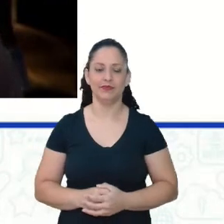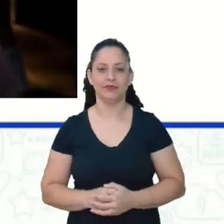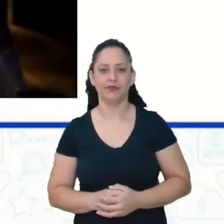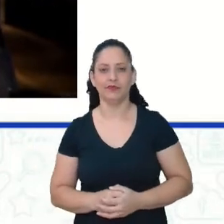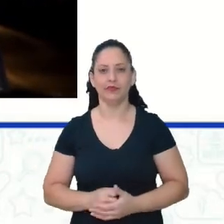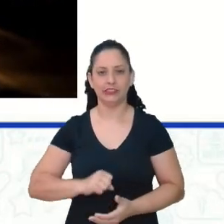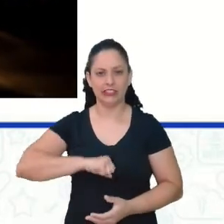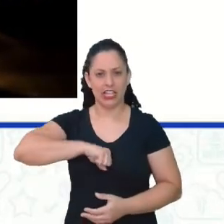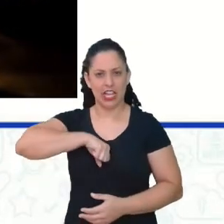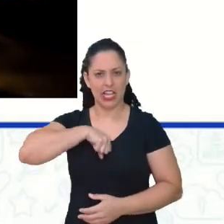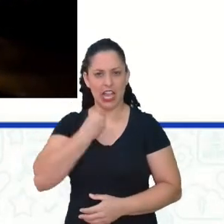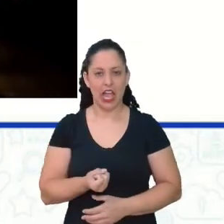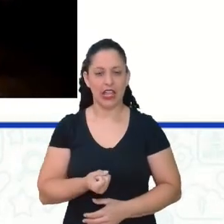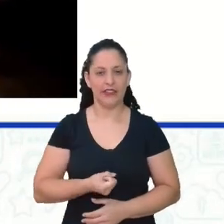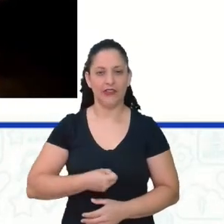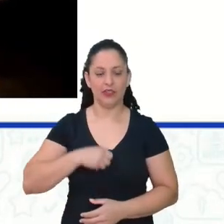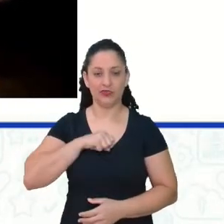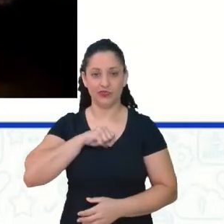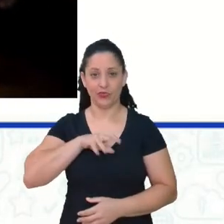O nojo.